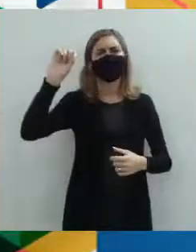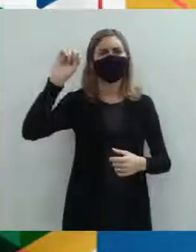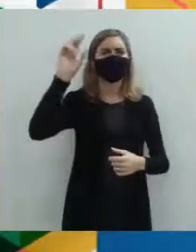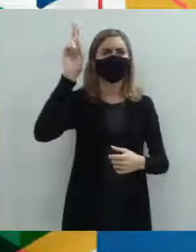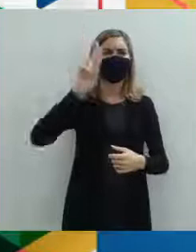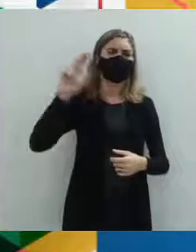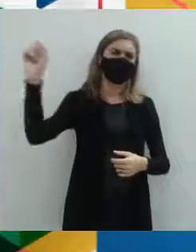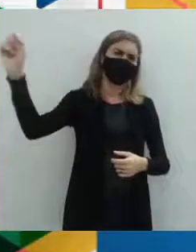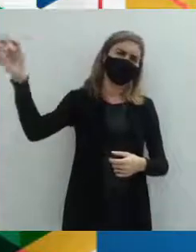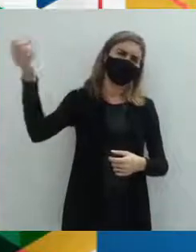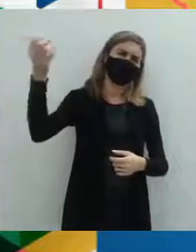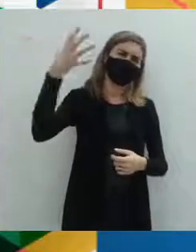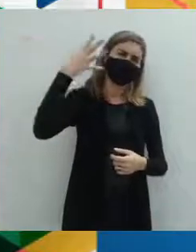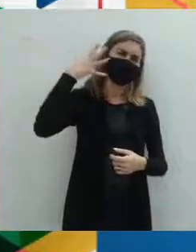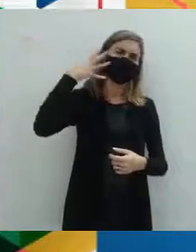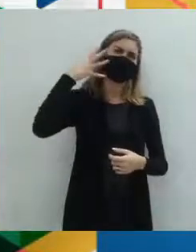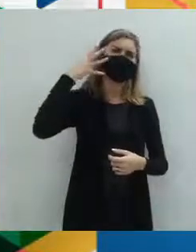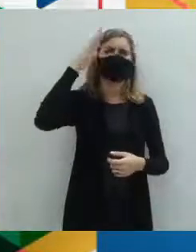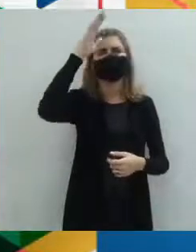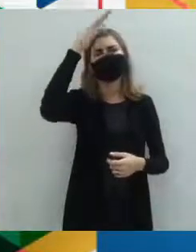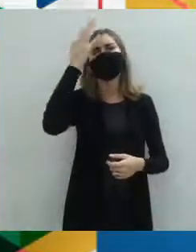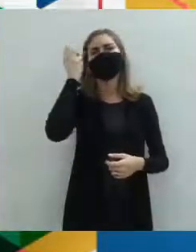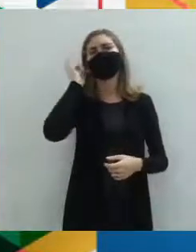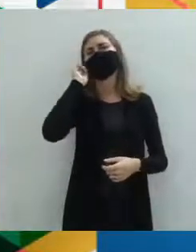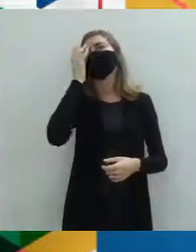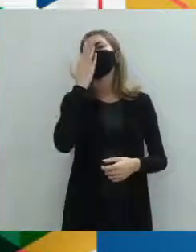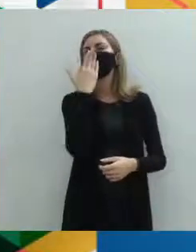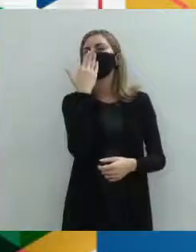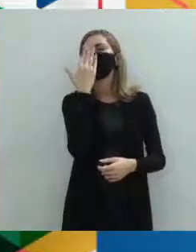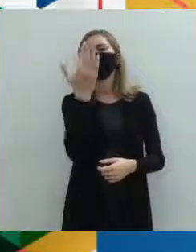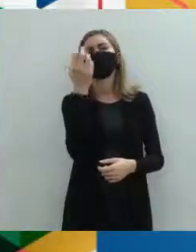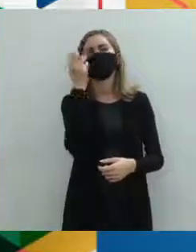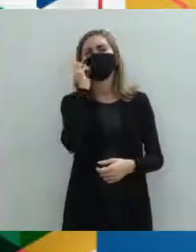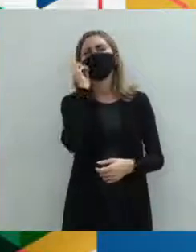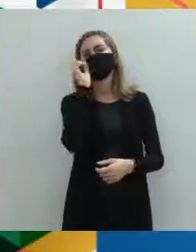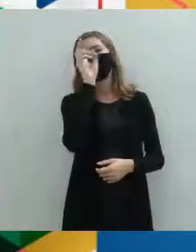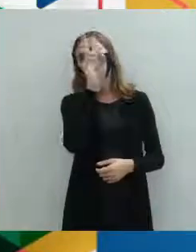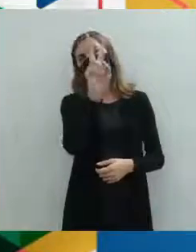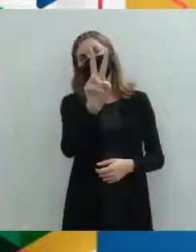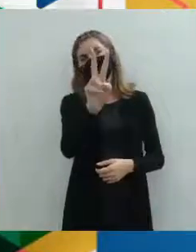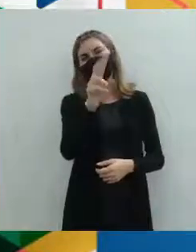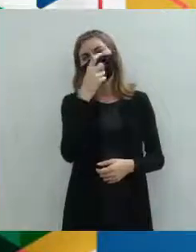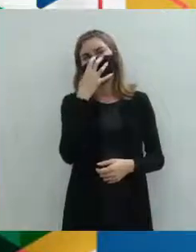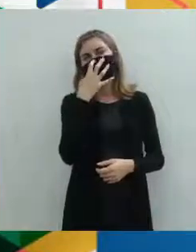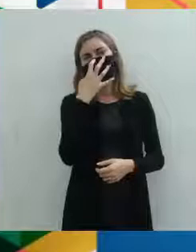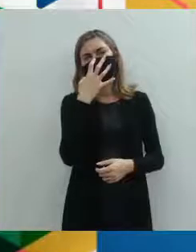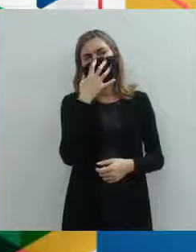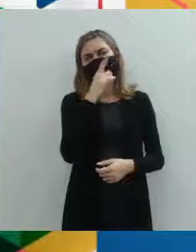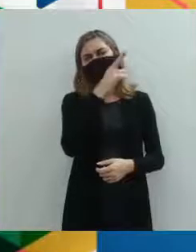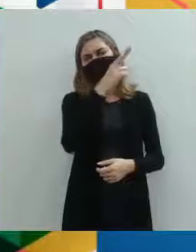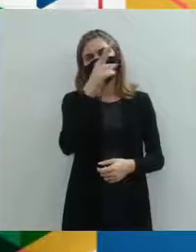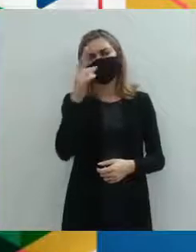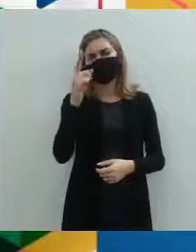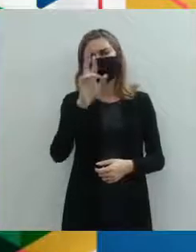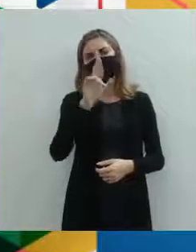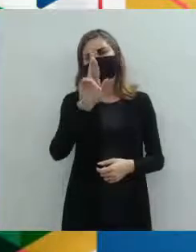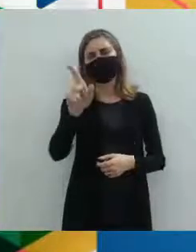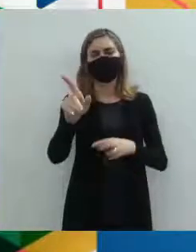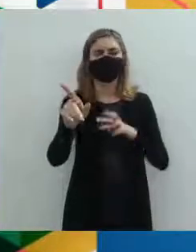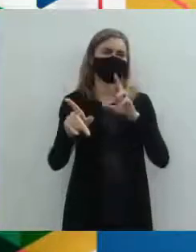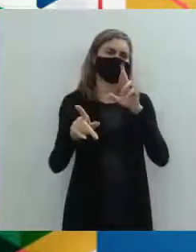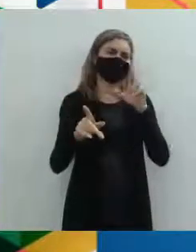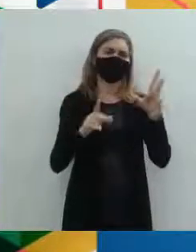solar incidindo na frente da fachada, né, dessa catedral. Vocês podem observar as